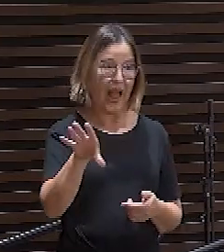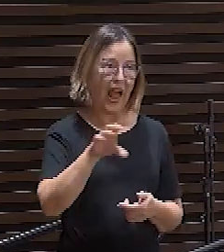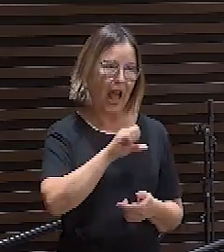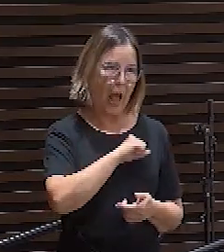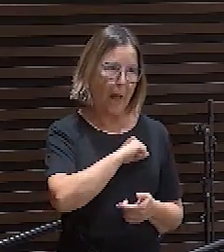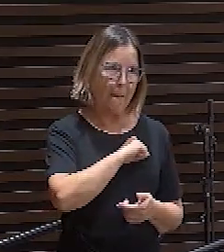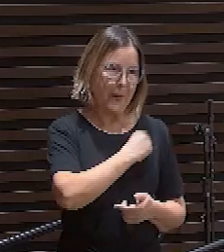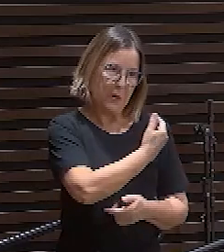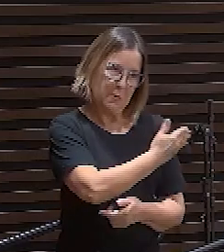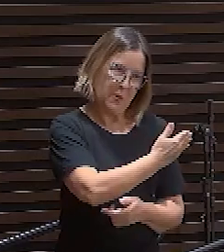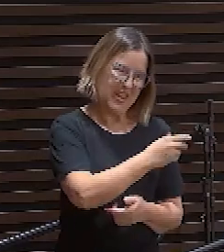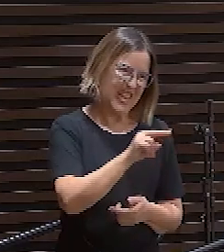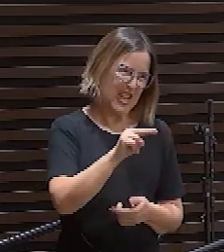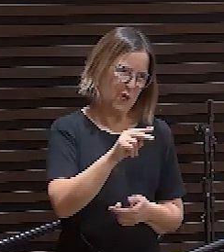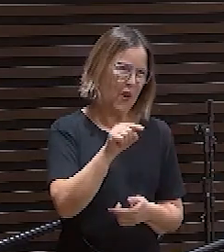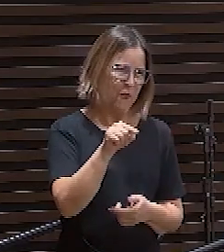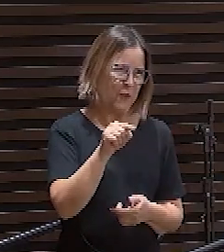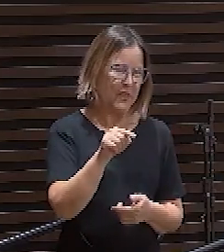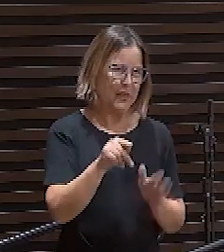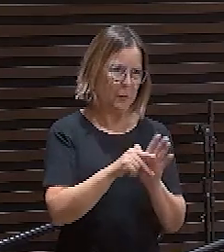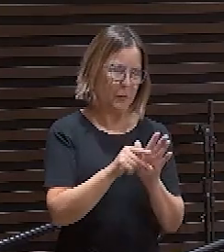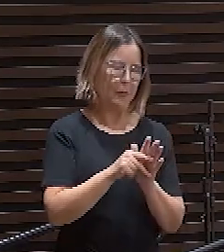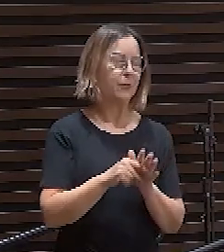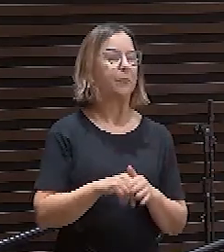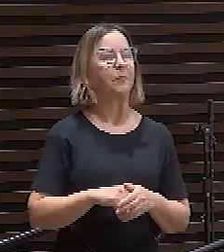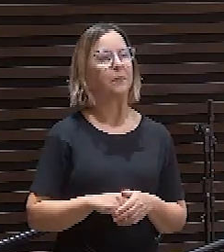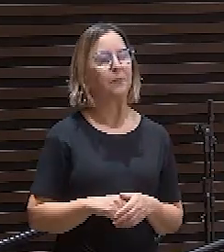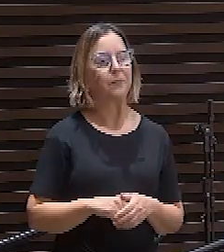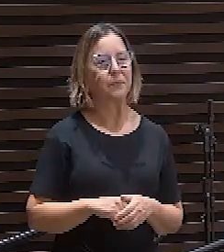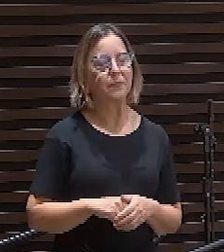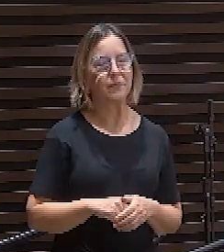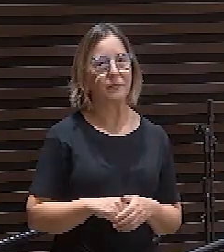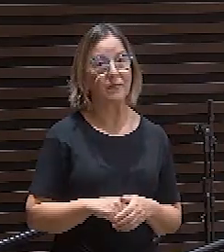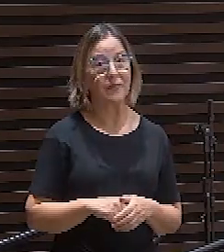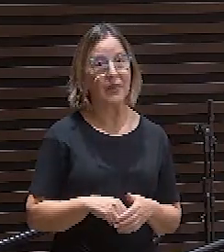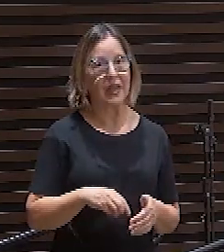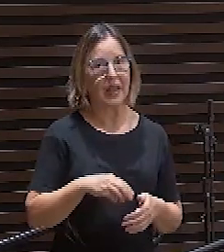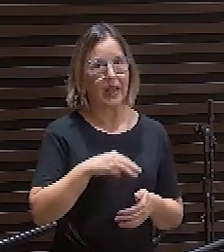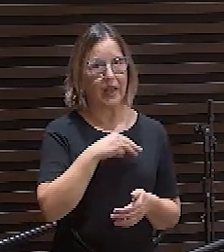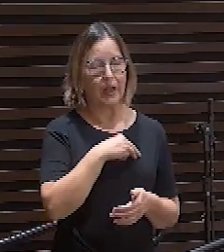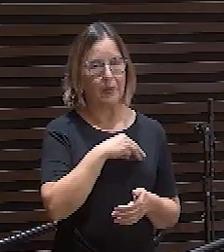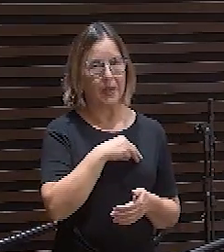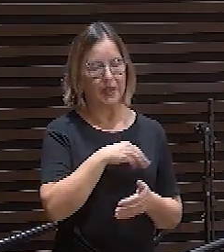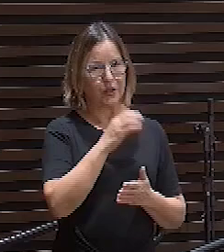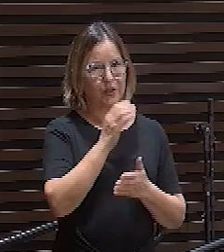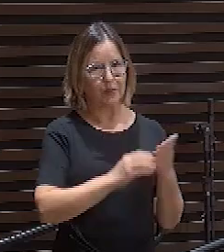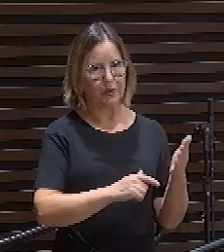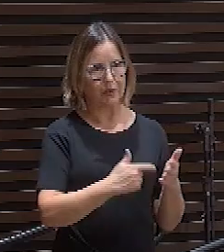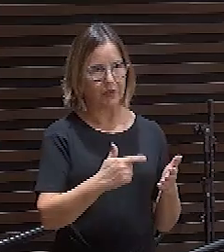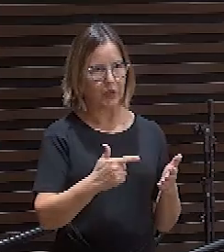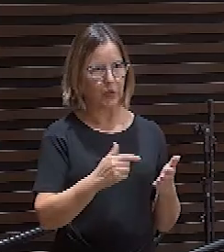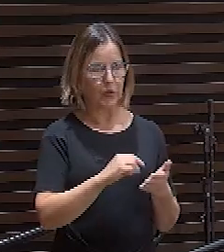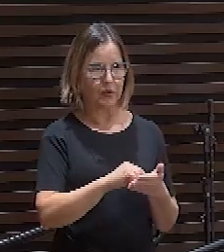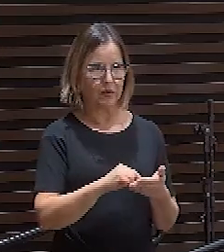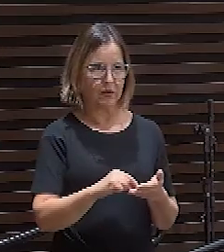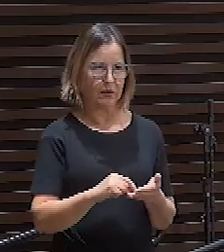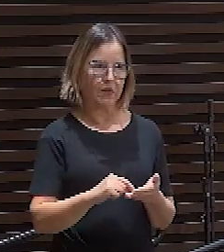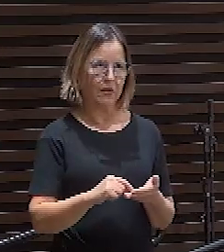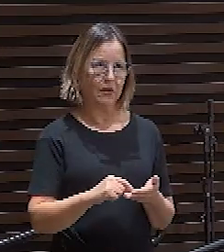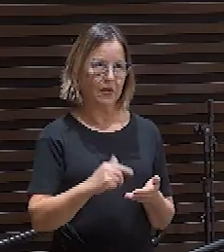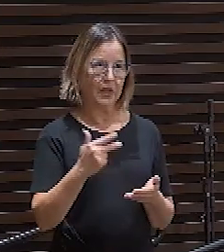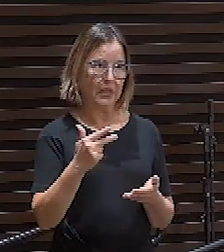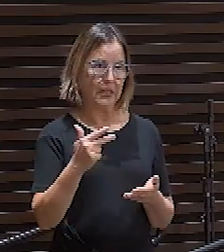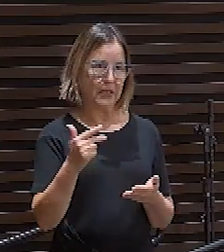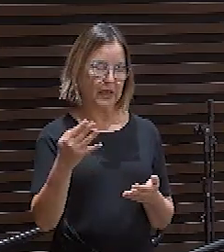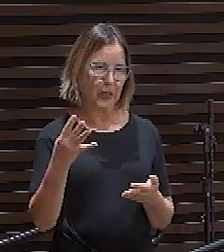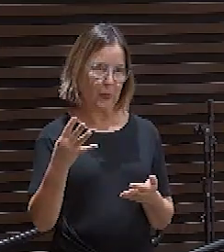como a ti mesmo. Está lá em Mateus 22, de 34 até o verso 40. Eu quero compartilhar com vocês